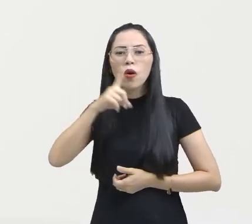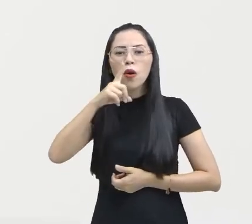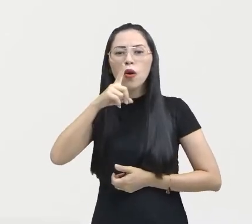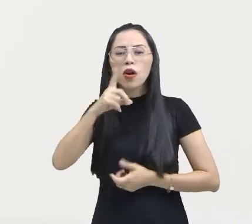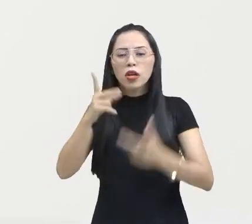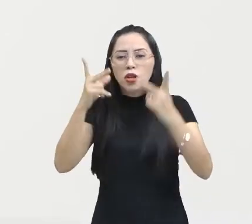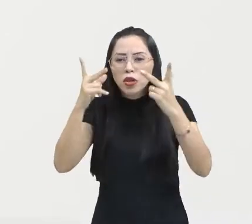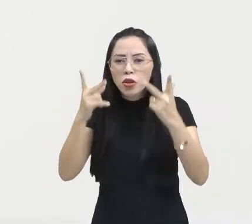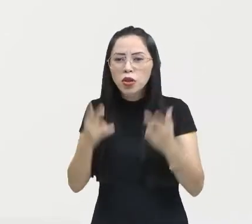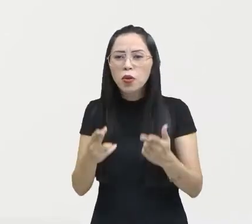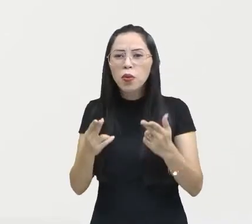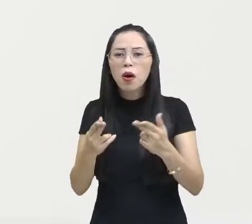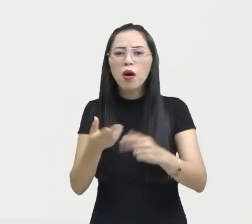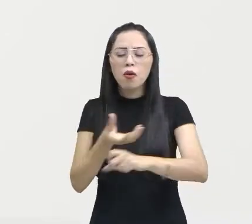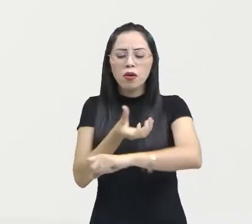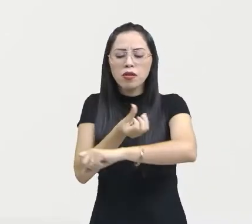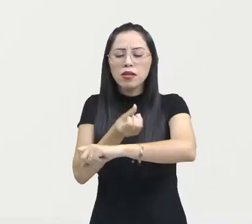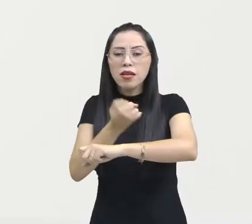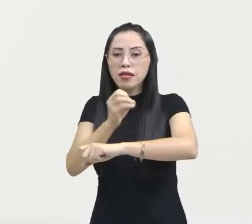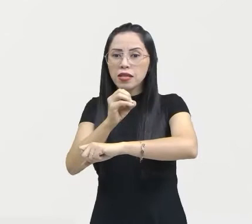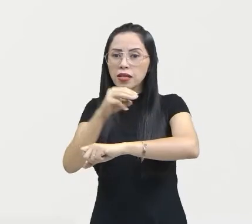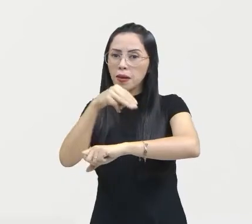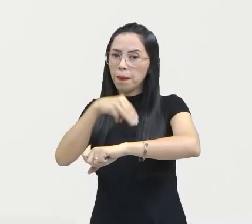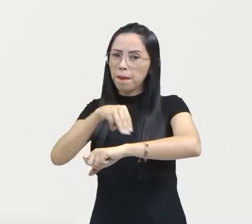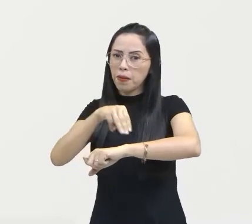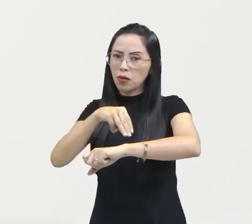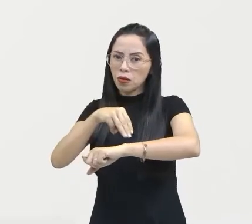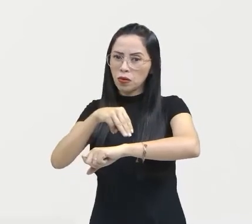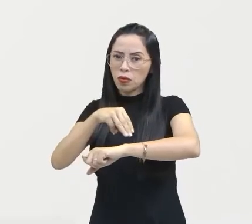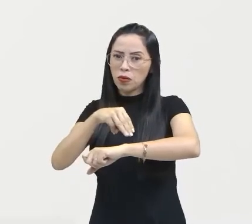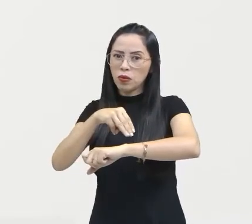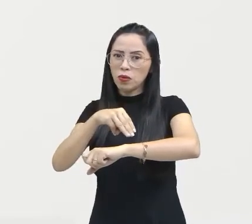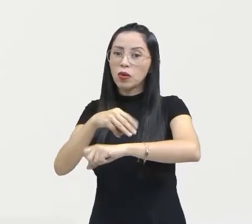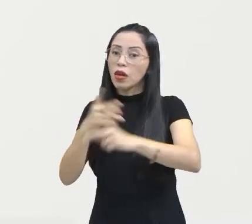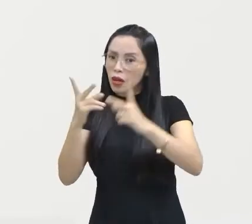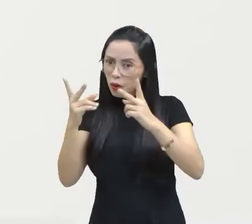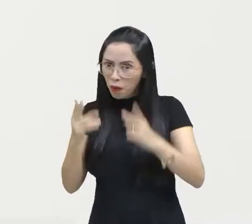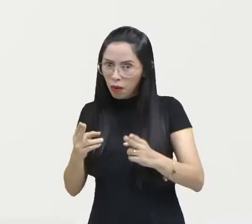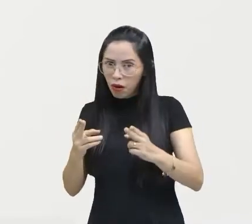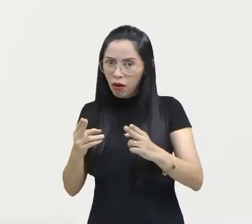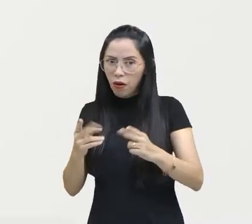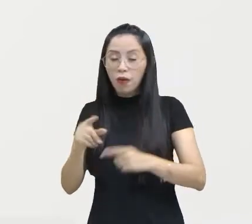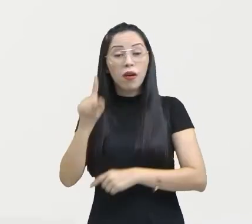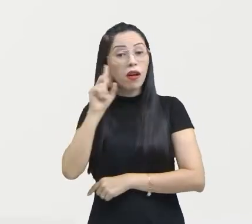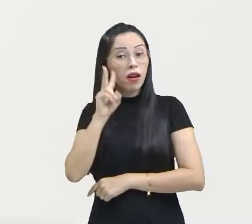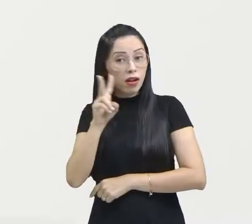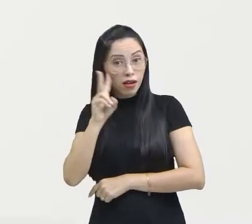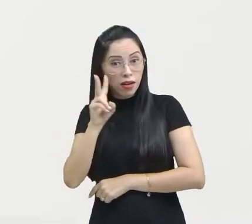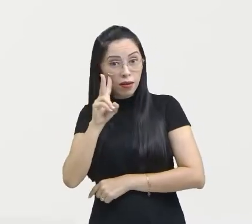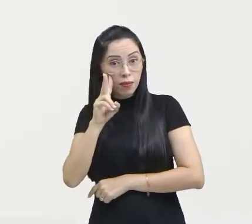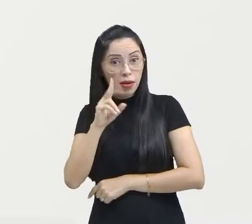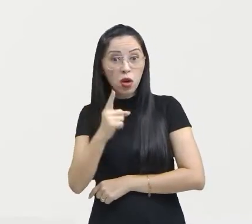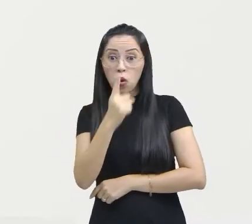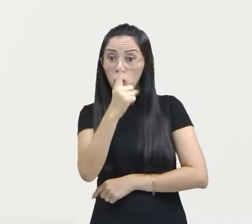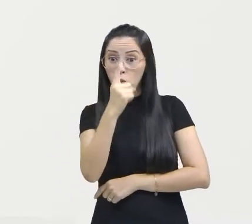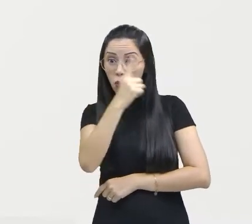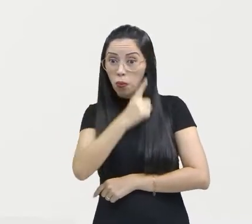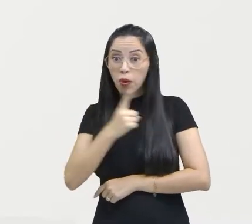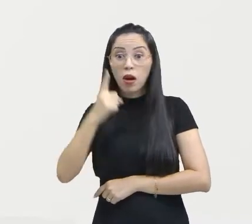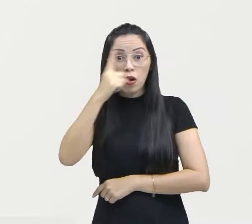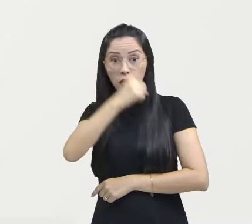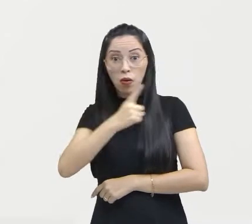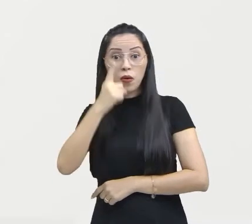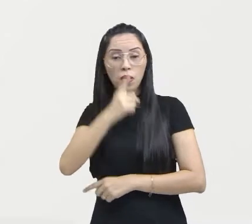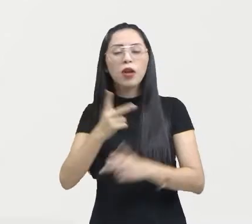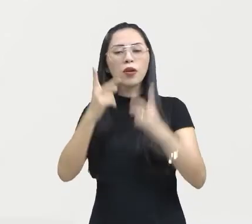quanto? 60 minutos. Ou seja, essa primeira 1 hora aqui vale 60